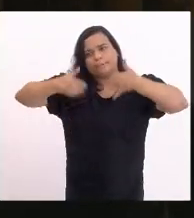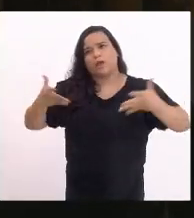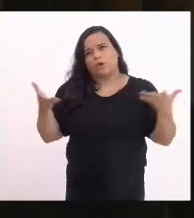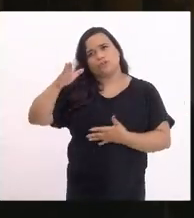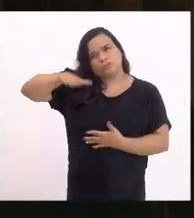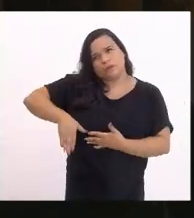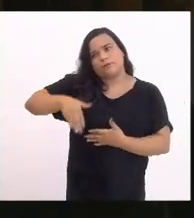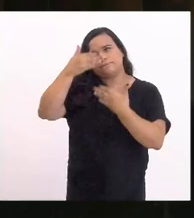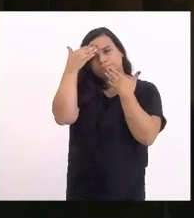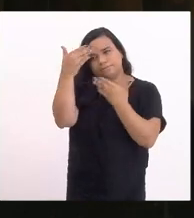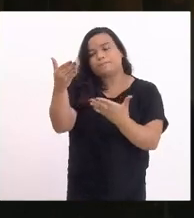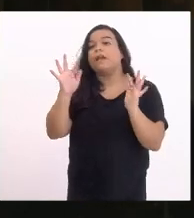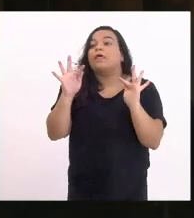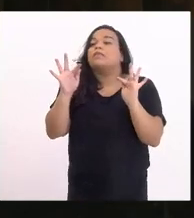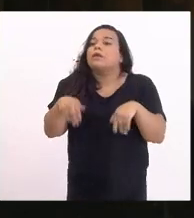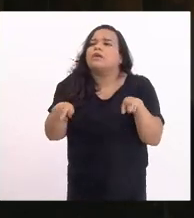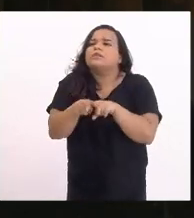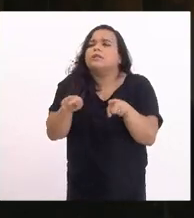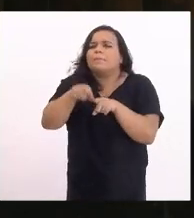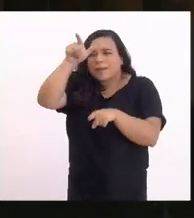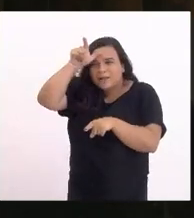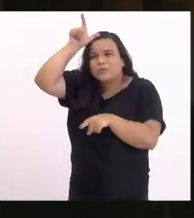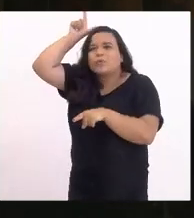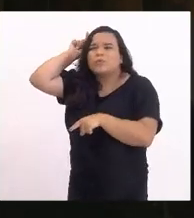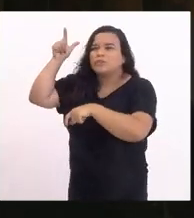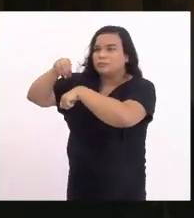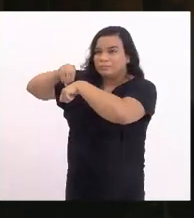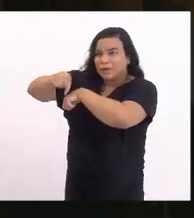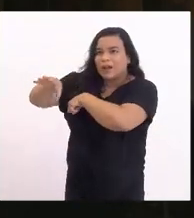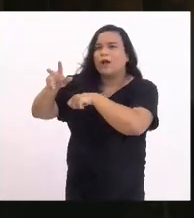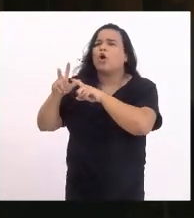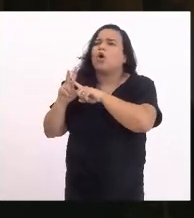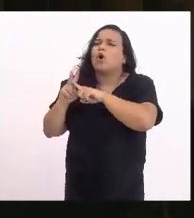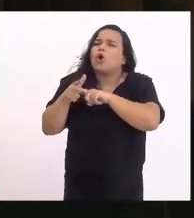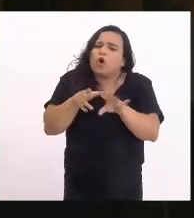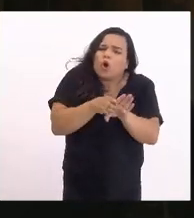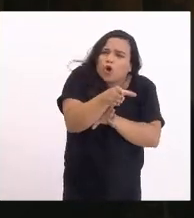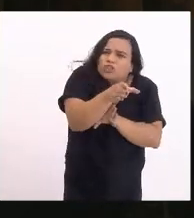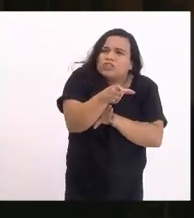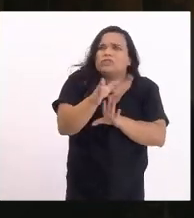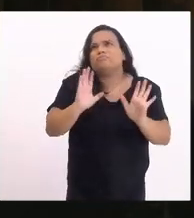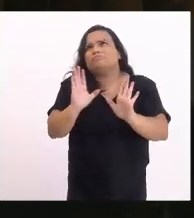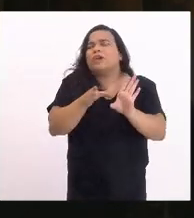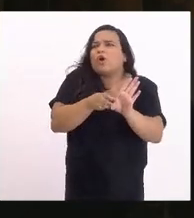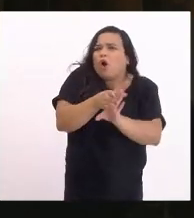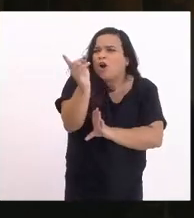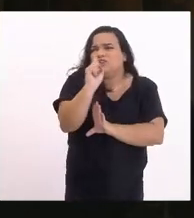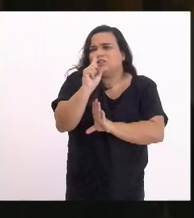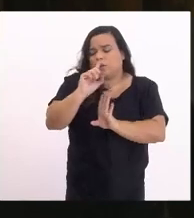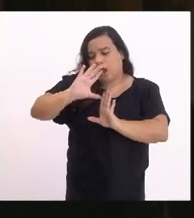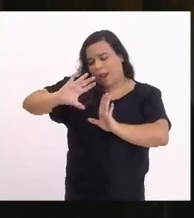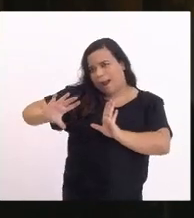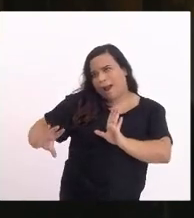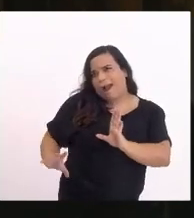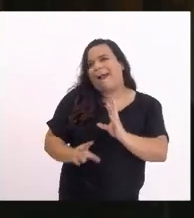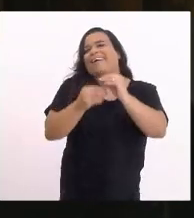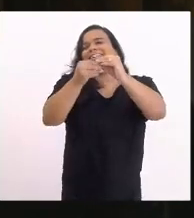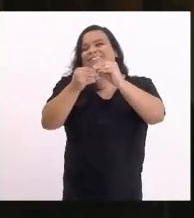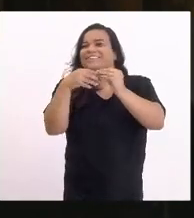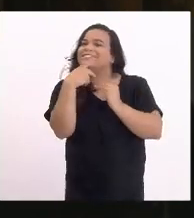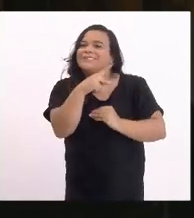hoje. E terminando apenas, Luiz Paulo, para corrigir, não corrigir, perdão, para acrescentar ao seu